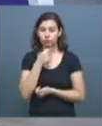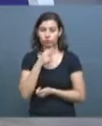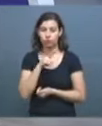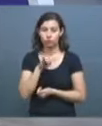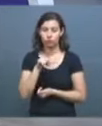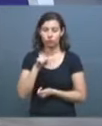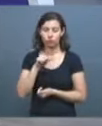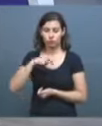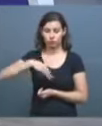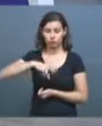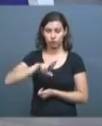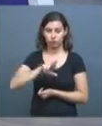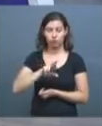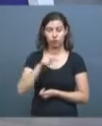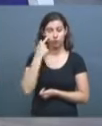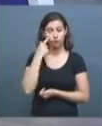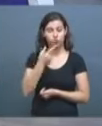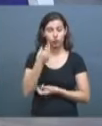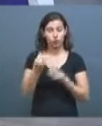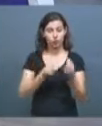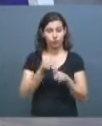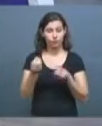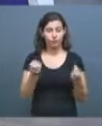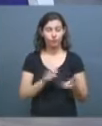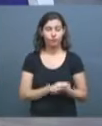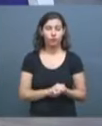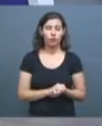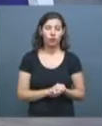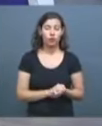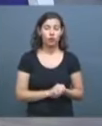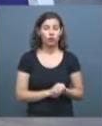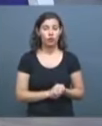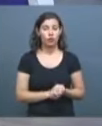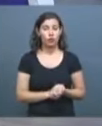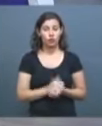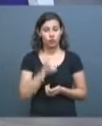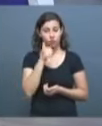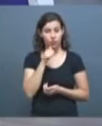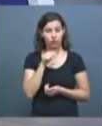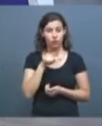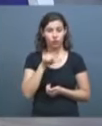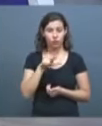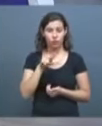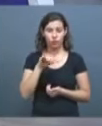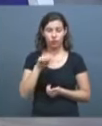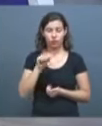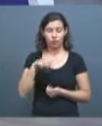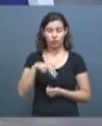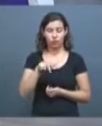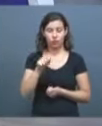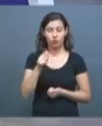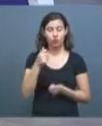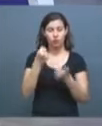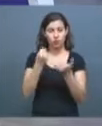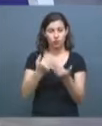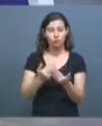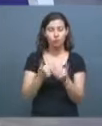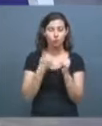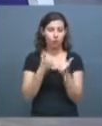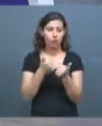Eu penso que, doutora Luciana, você comentou com propriedade essa questão do gênero feminino, a questão de adaptação melhor, de um